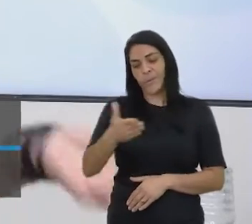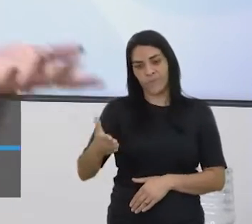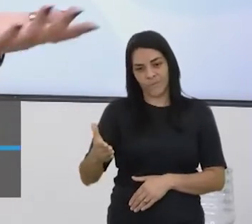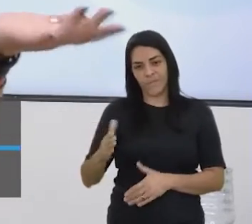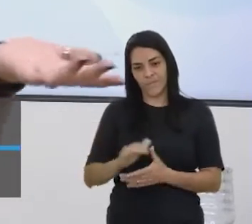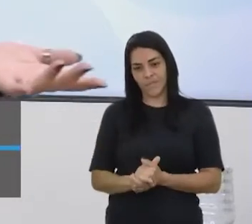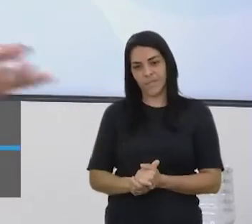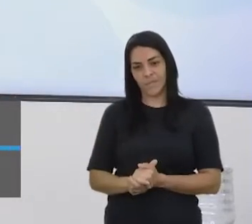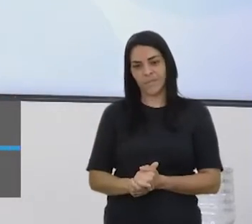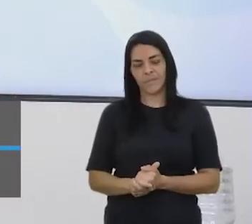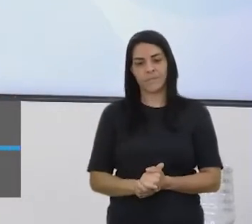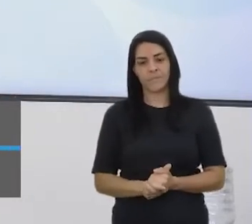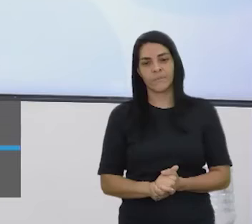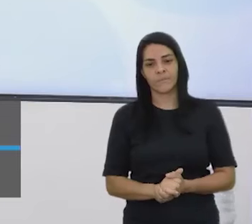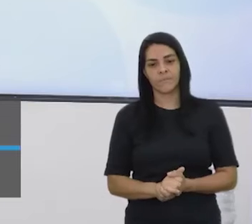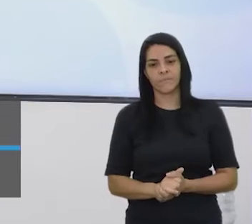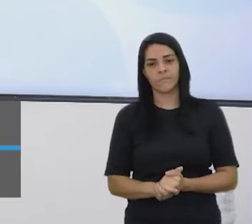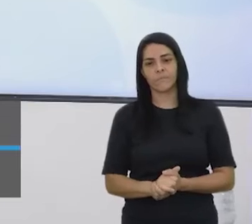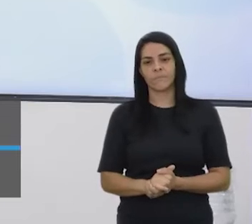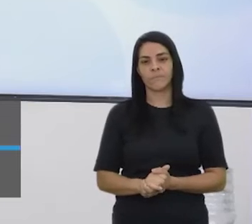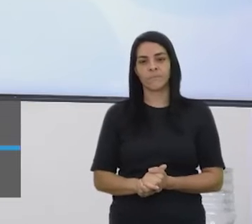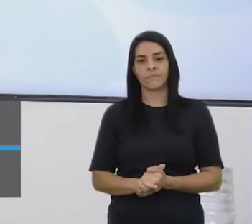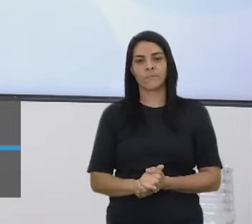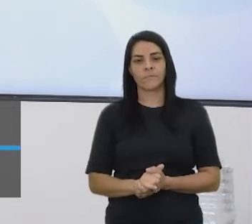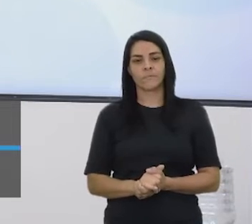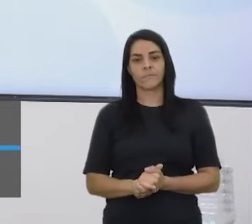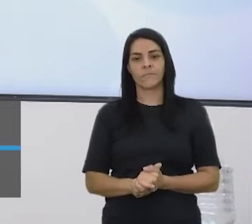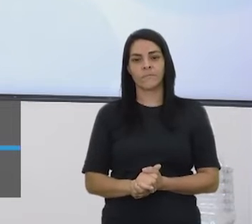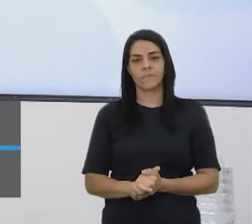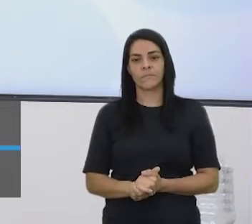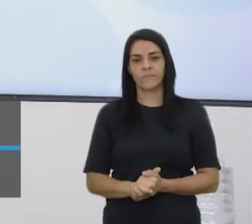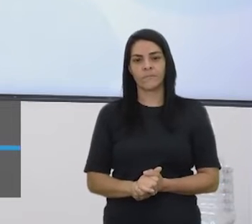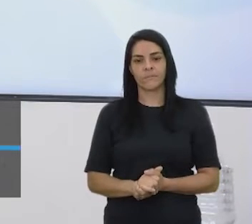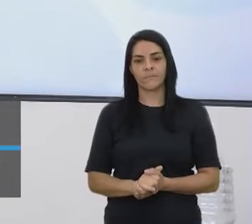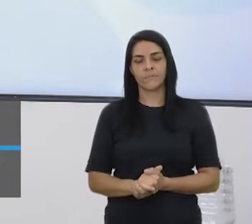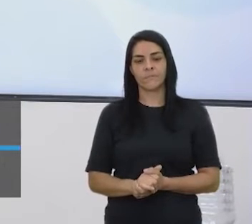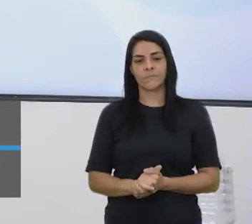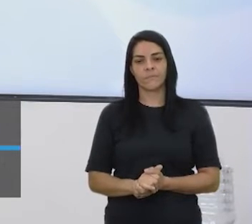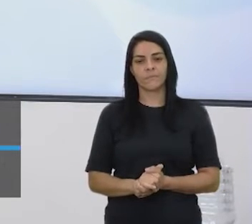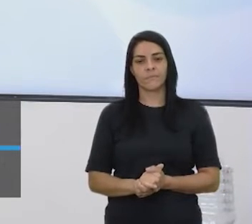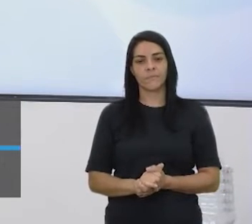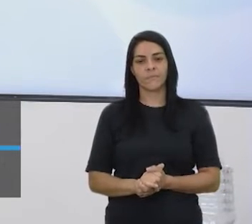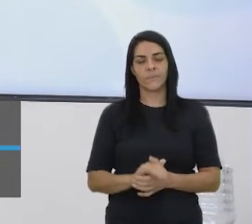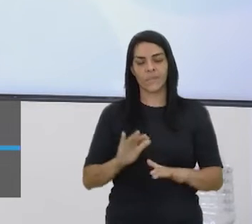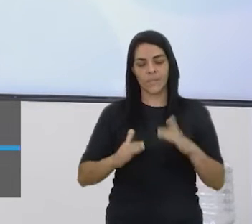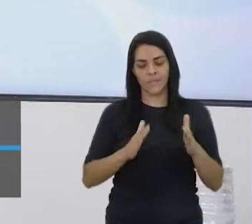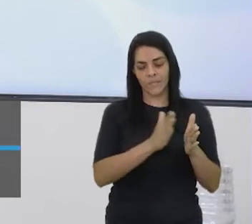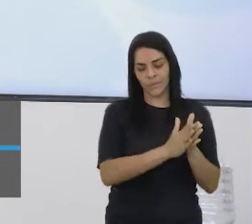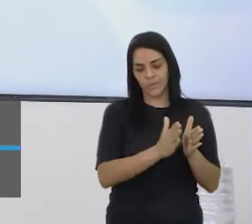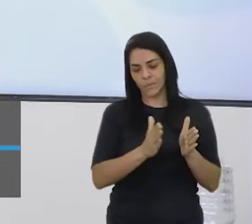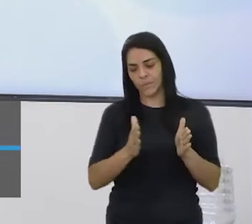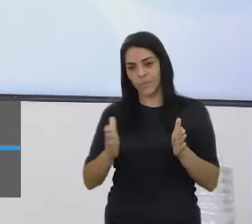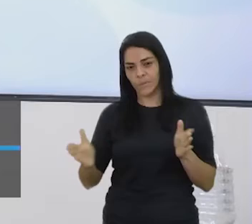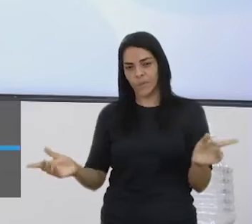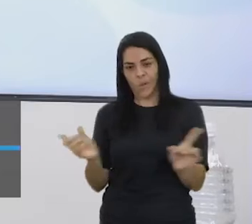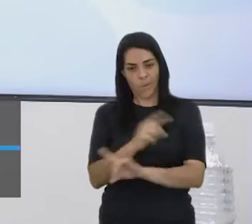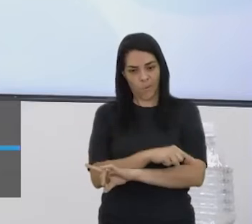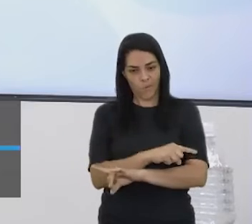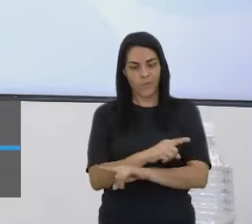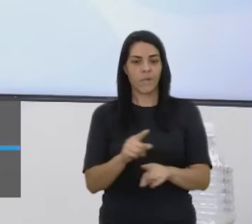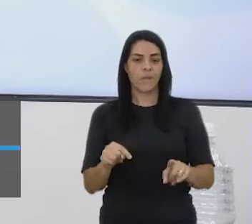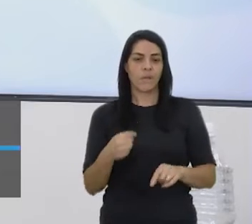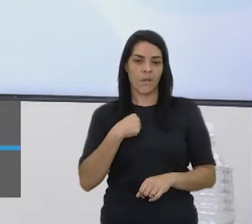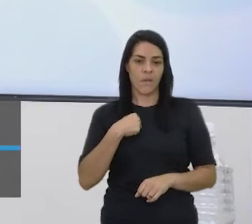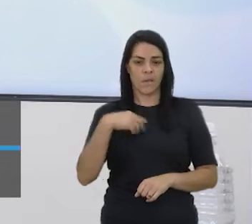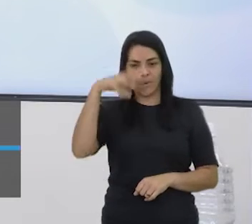e até Enquanto vocês estão na escola mas muitas vezes é esse processo também é inverso eu aprendi